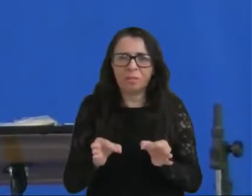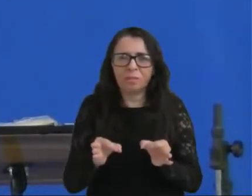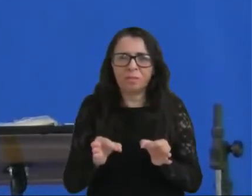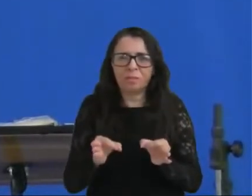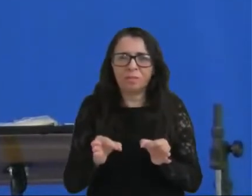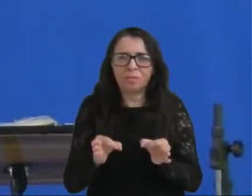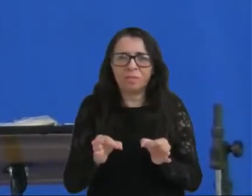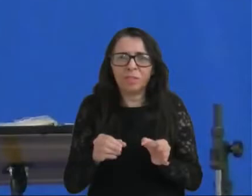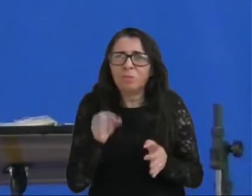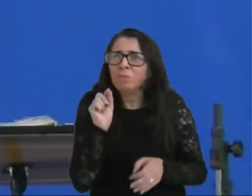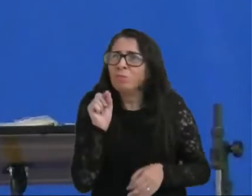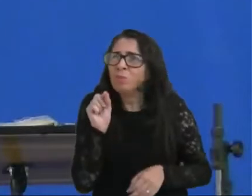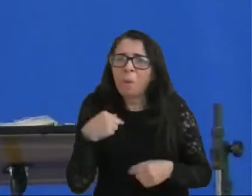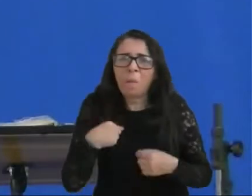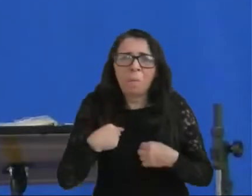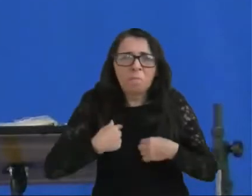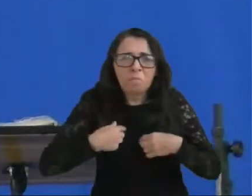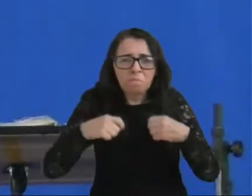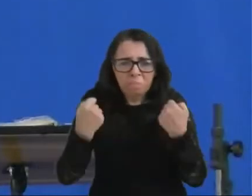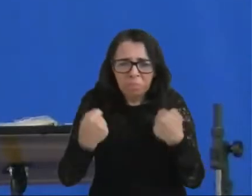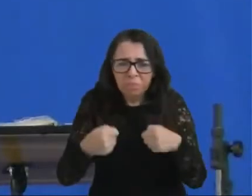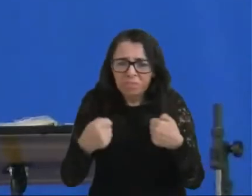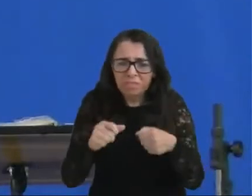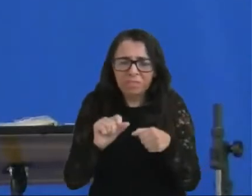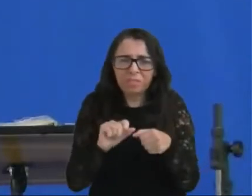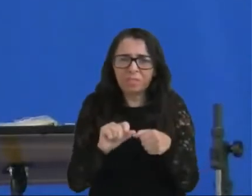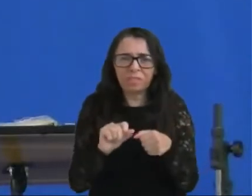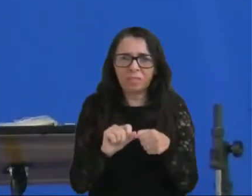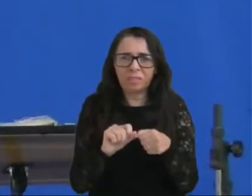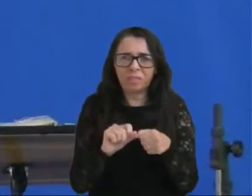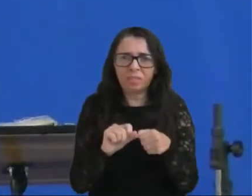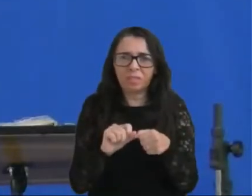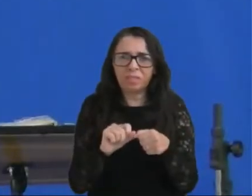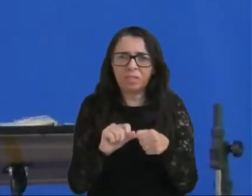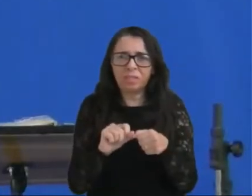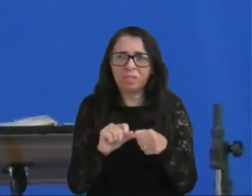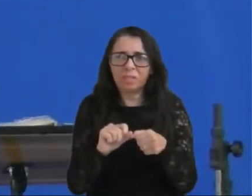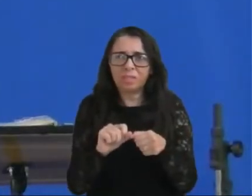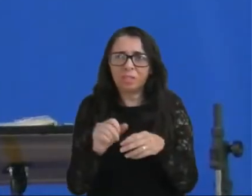retornar? Para onde?